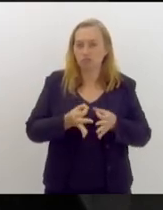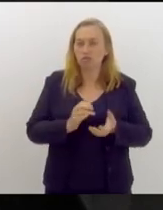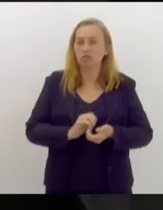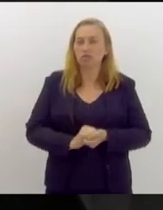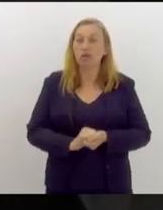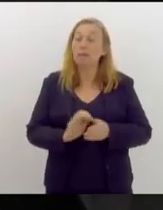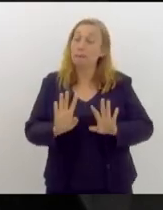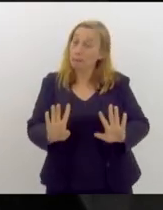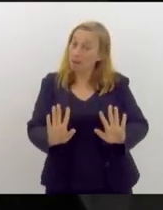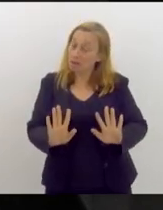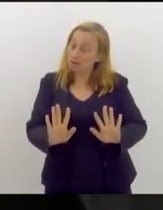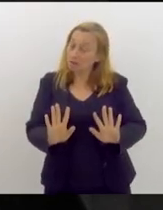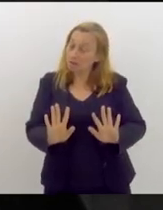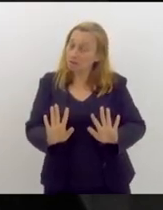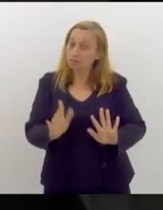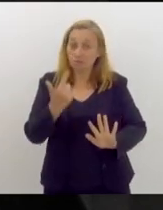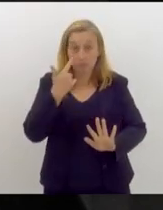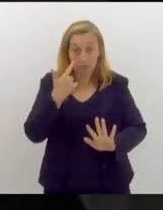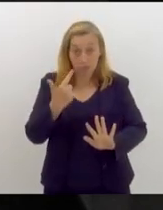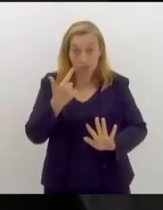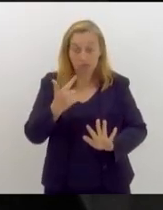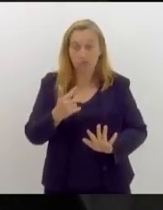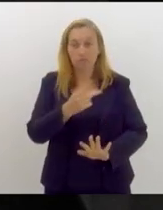mas veja senhora Presidente